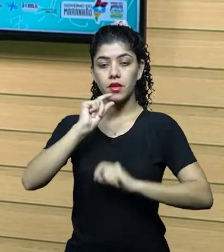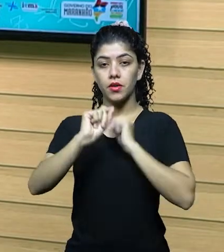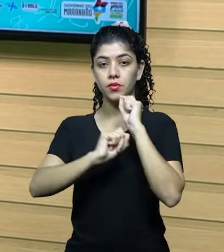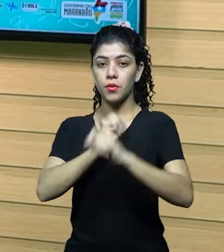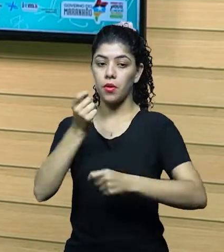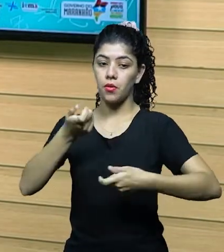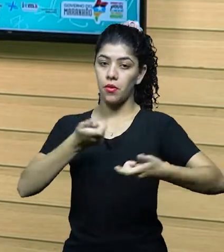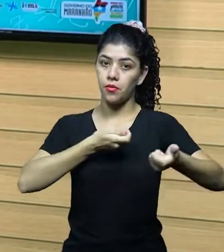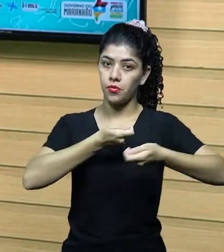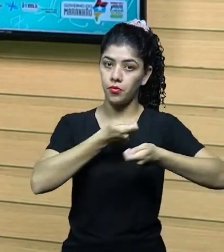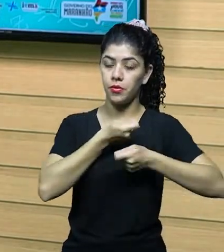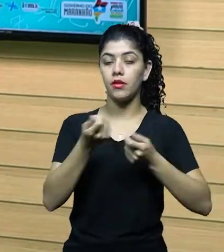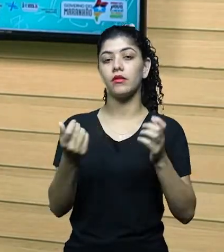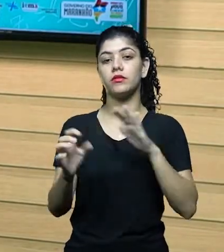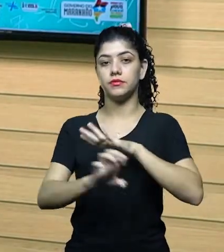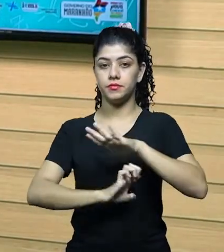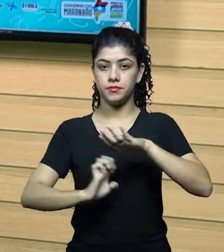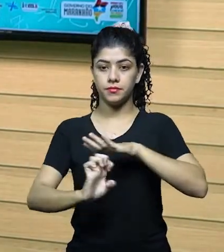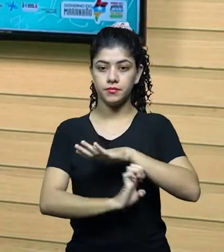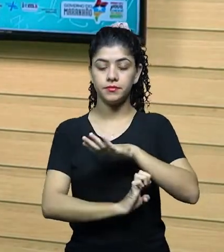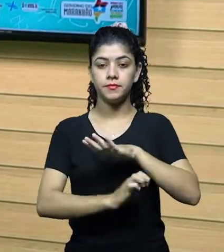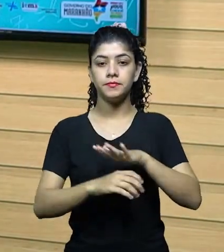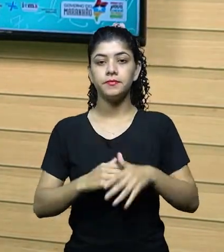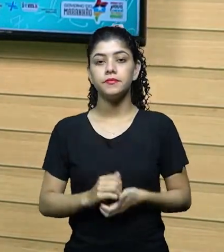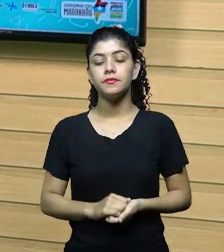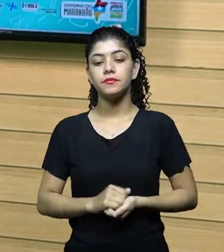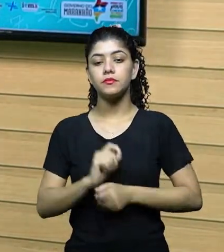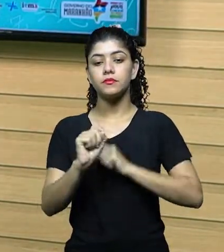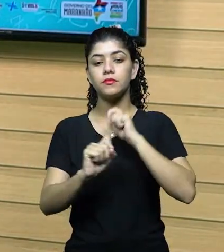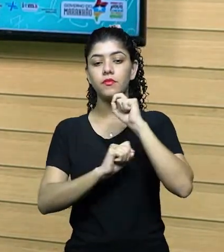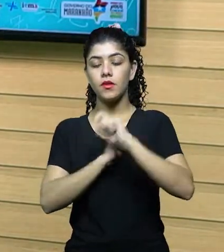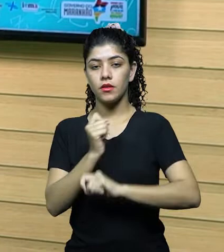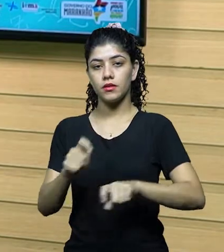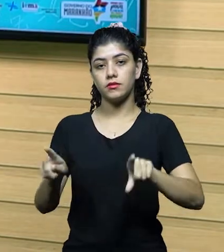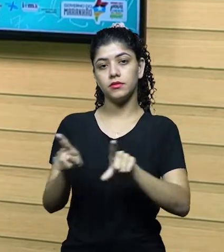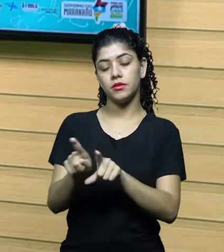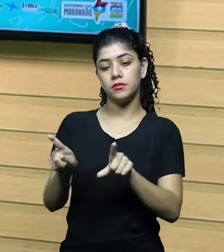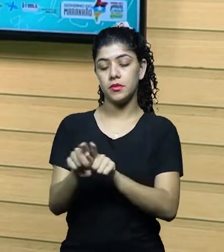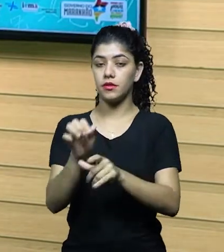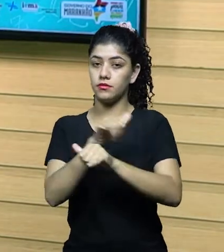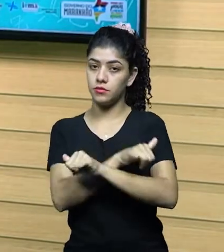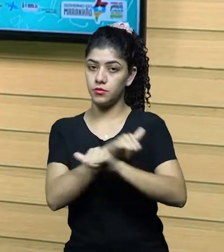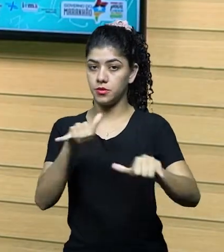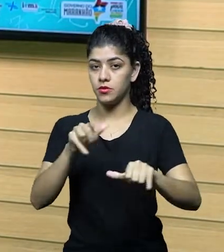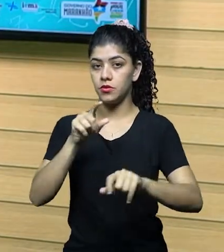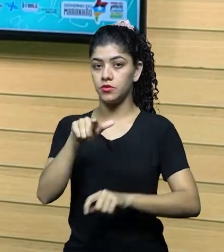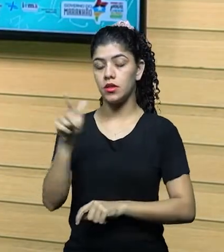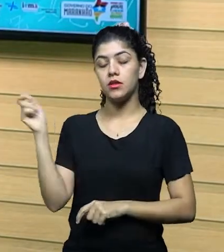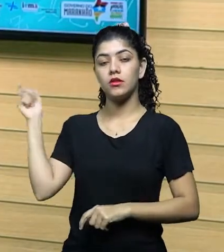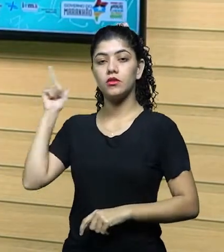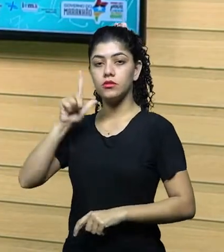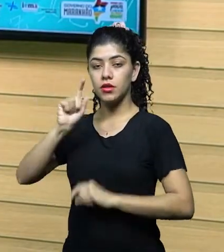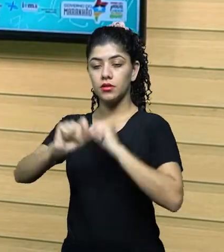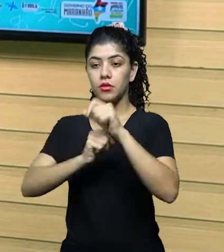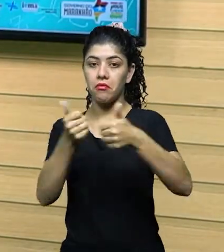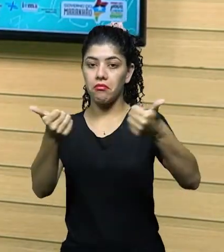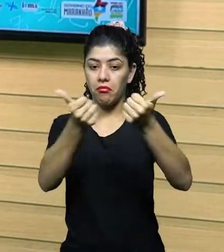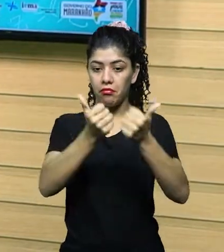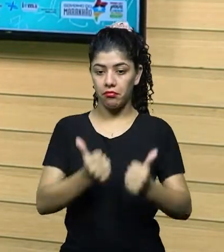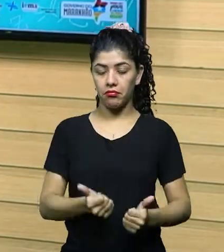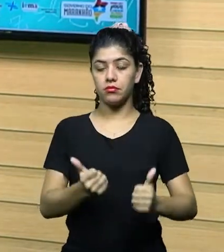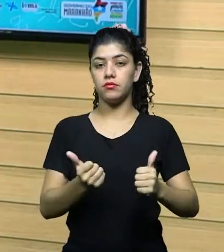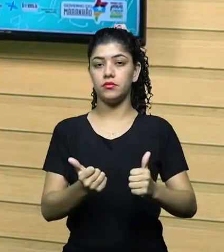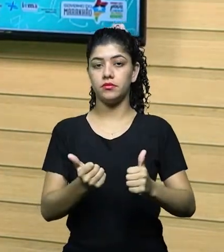a economia da empresa. Nesse sentido, através dessas informações, você consegue avaliar o patrimônio,